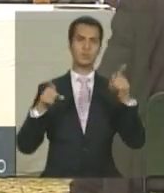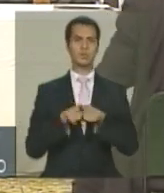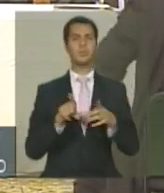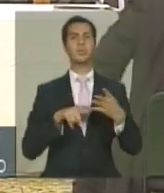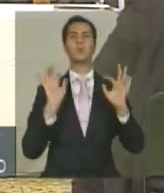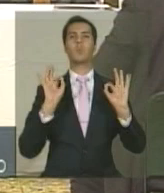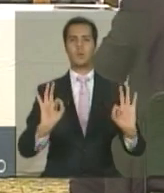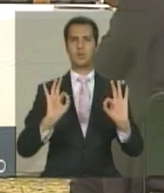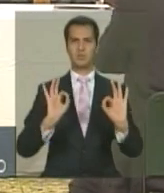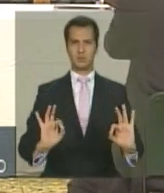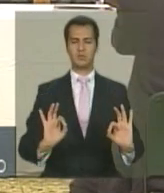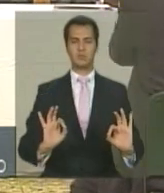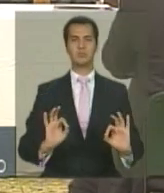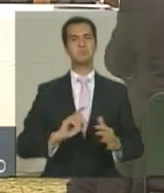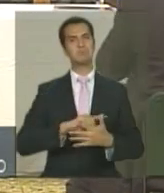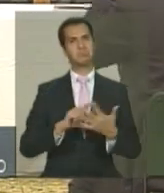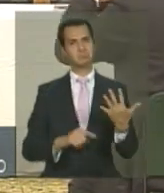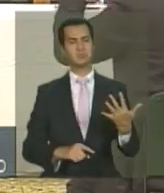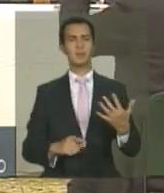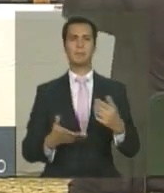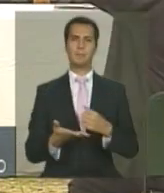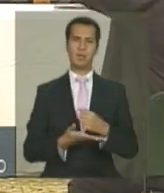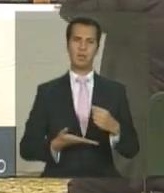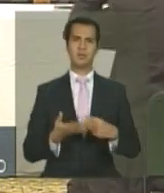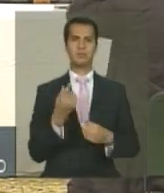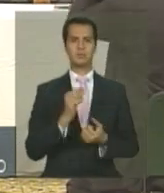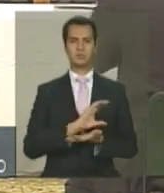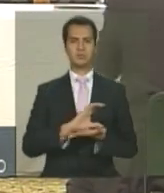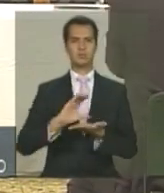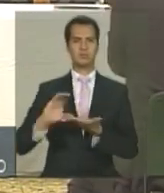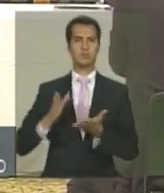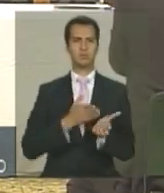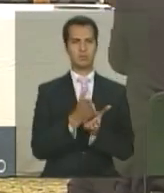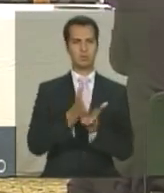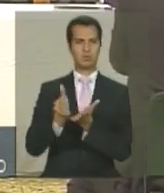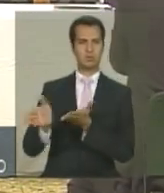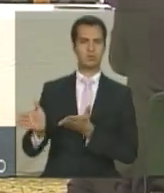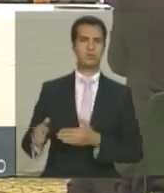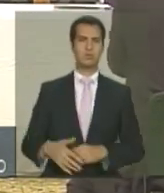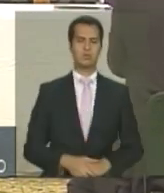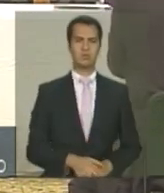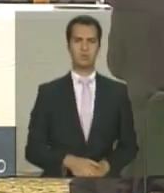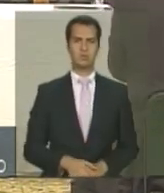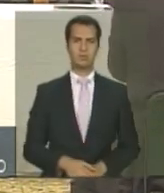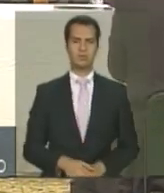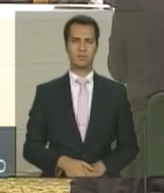Basicamente, esse valor destinado para todas essas áreas.